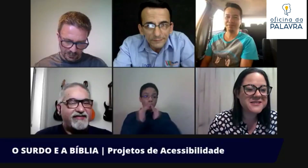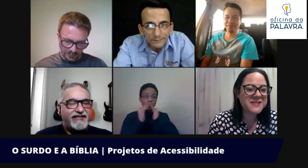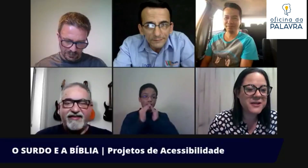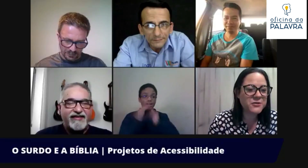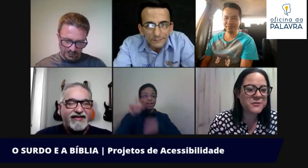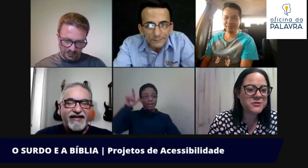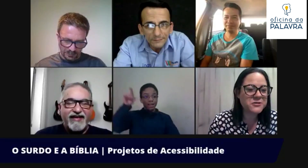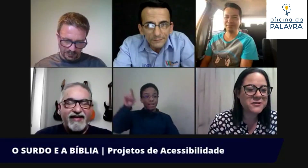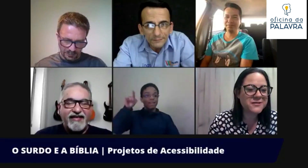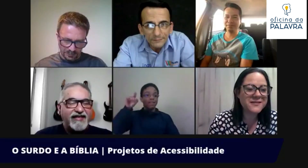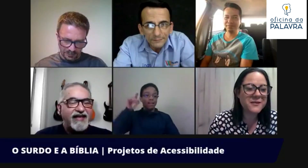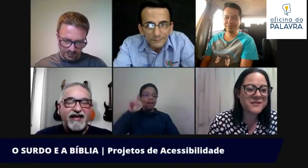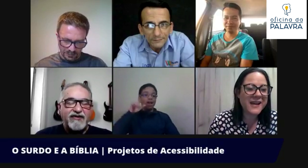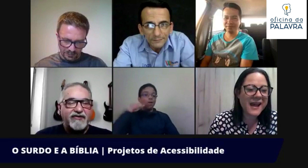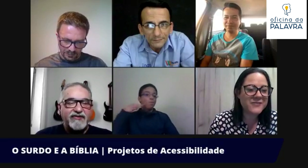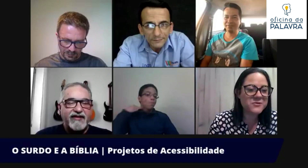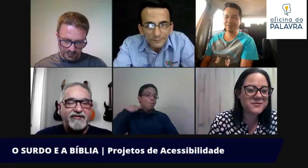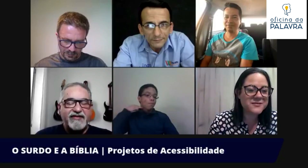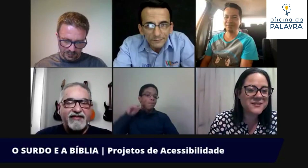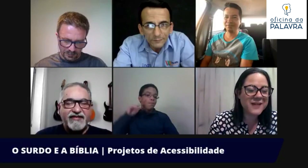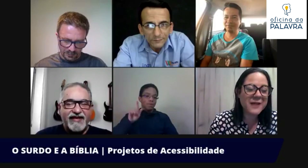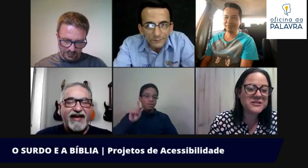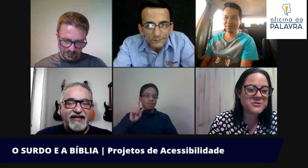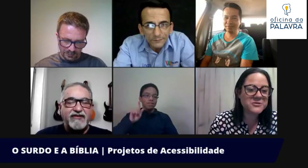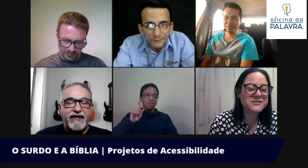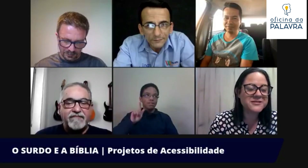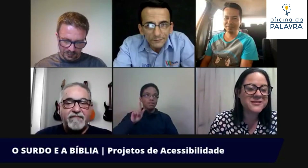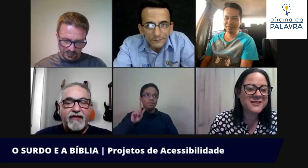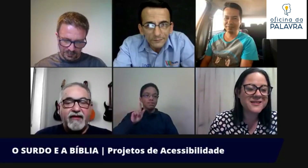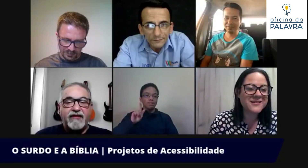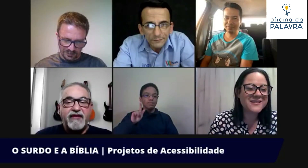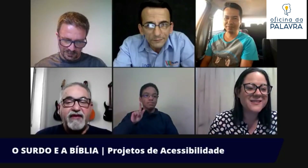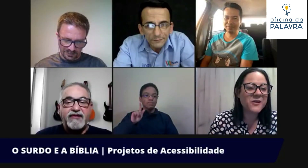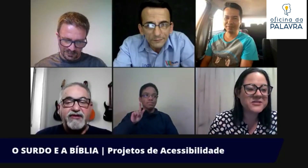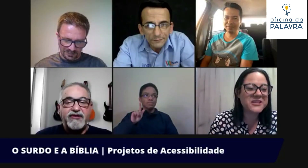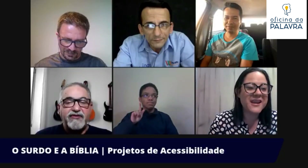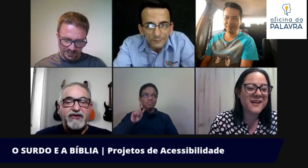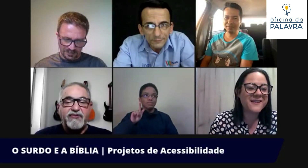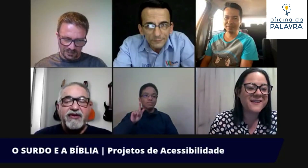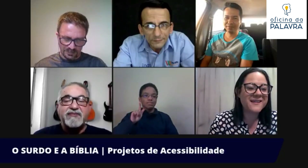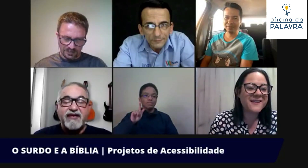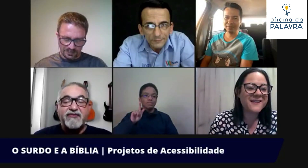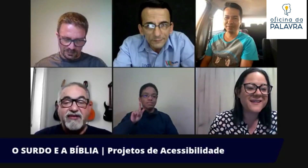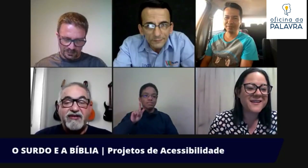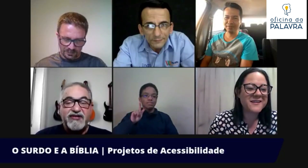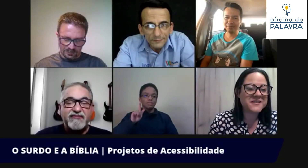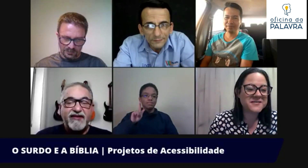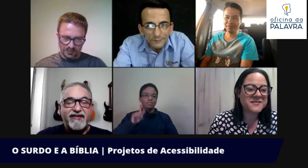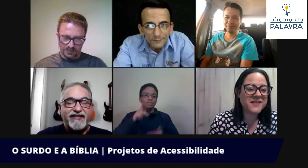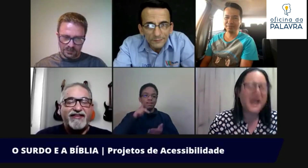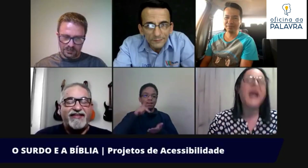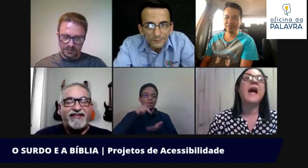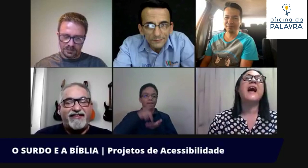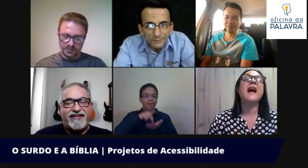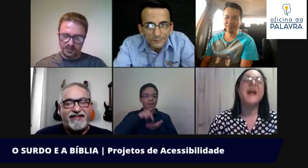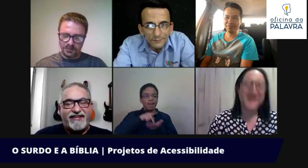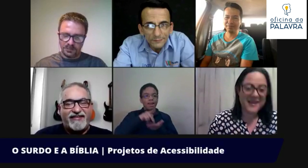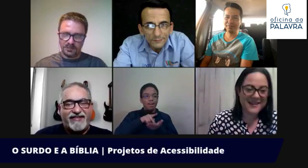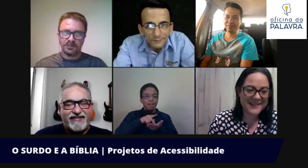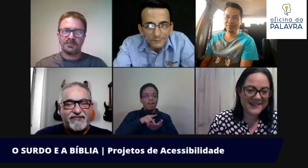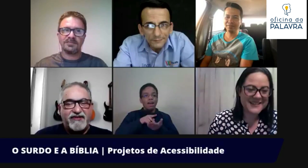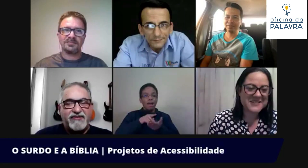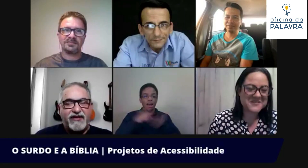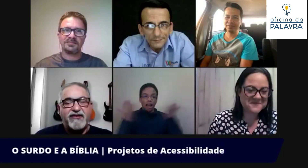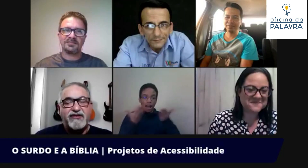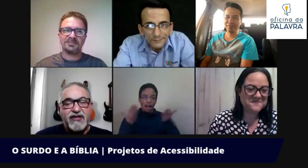Goiás. Certo, pastor? Não, tá errado? Não, Jesus. não, tá errado. Onde que é? Na verdade, nós moramos aí em Curitiba,